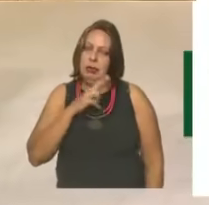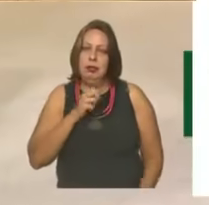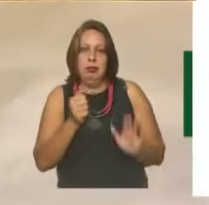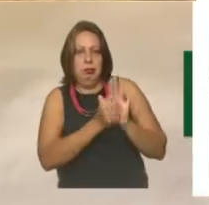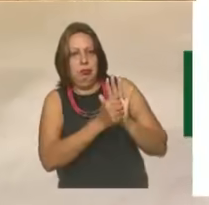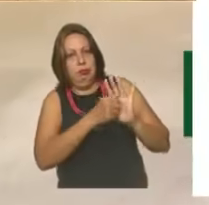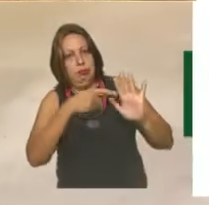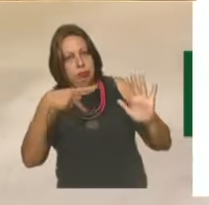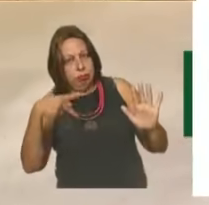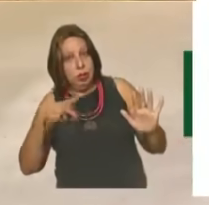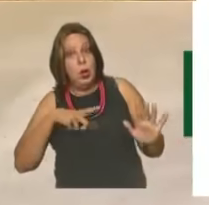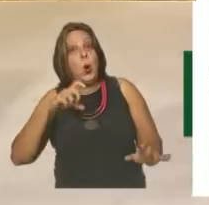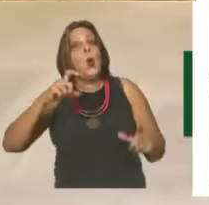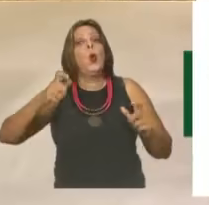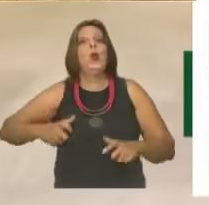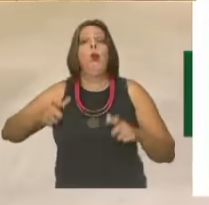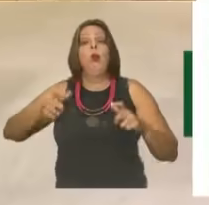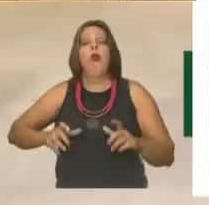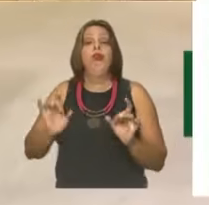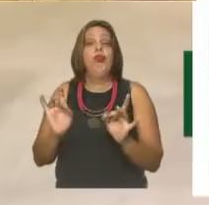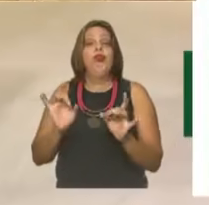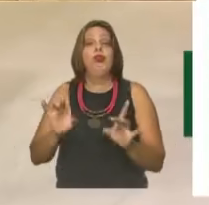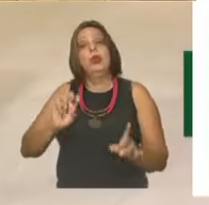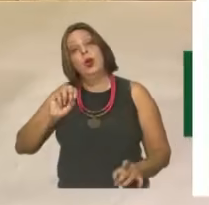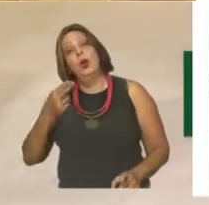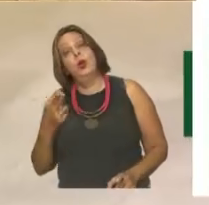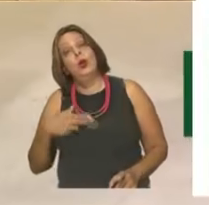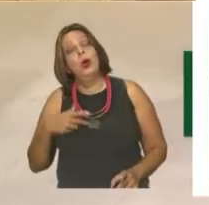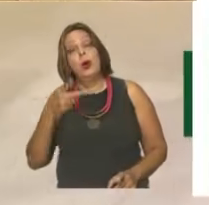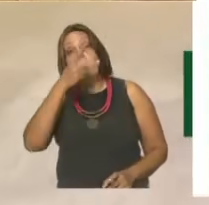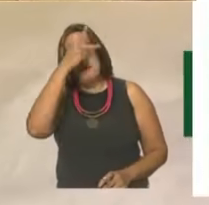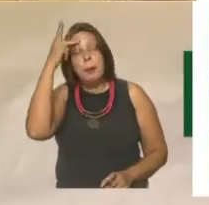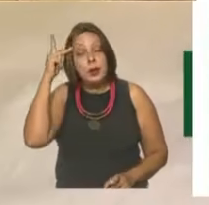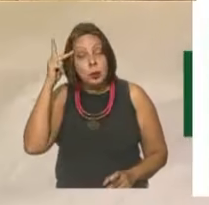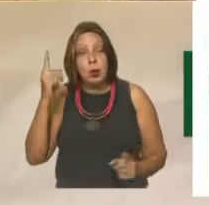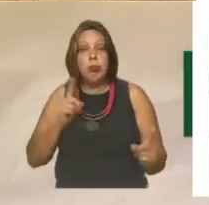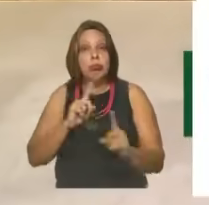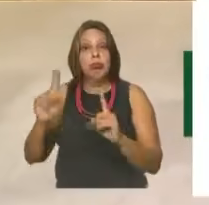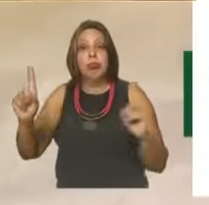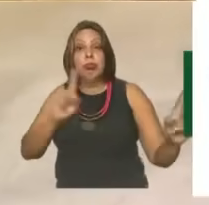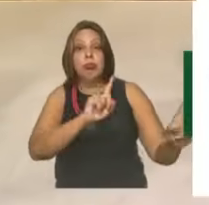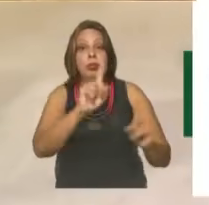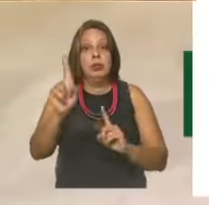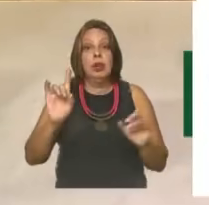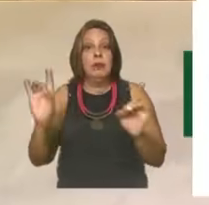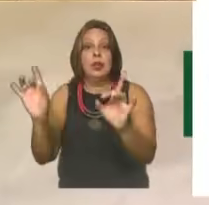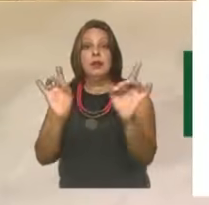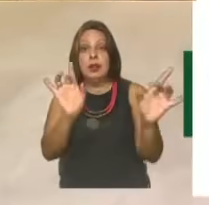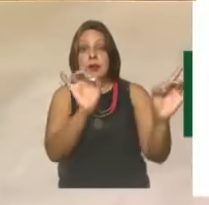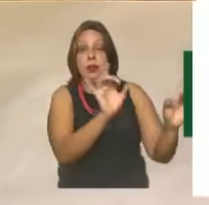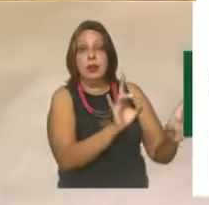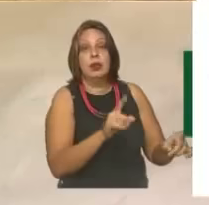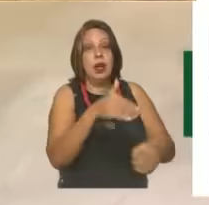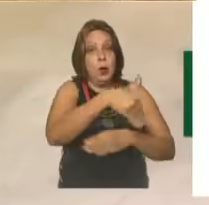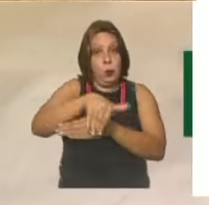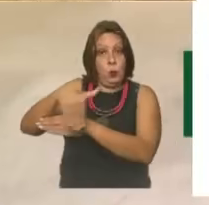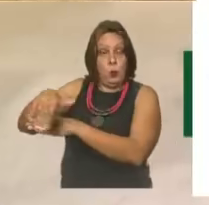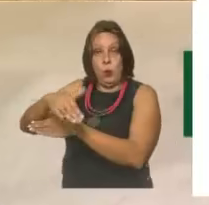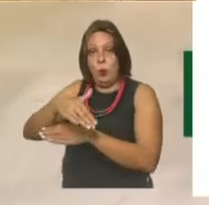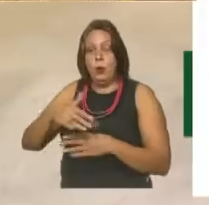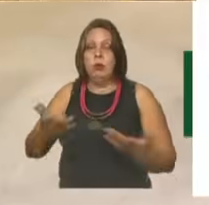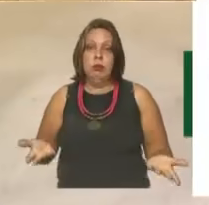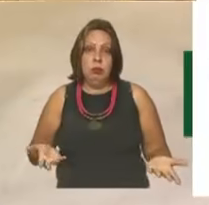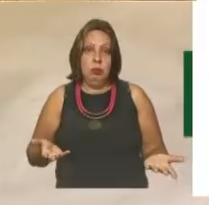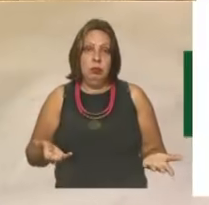pelo aplicativo, ou no ponto de venda credenciado, ou com os formiguinhas, como a gente chama aí. Com os nossos colaboradores maravilhosos. E por falar neles,